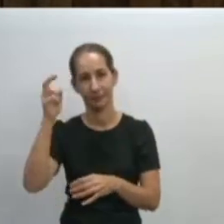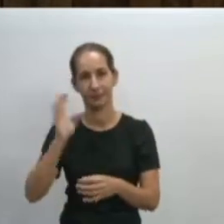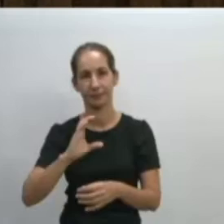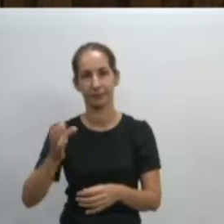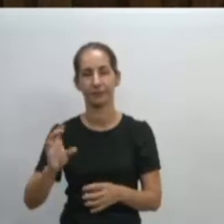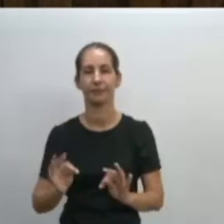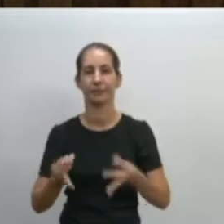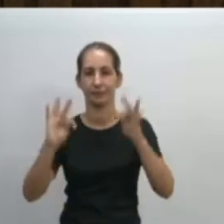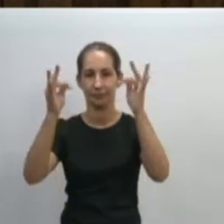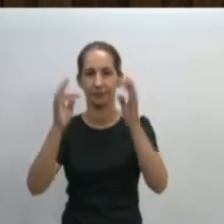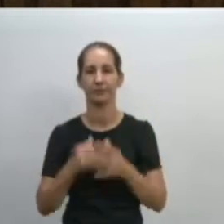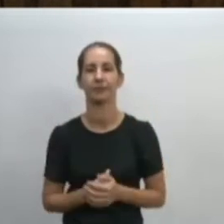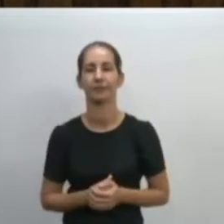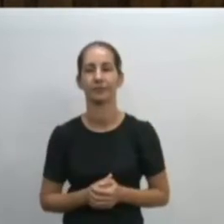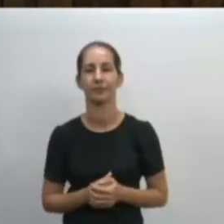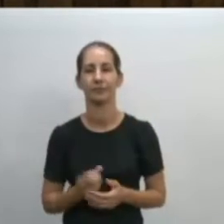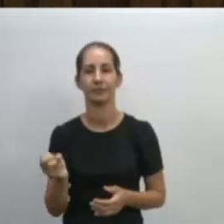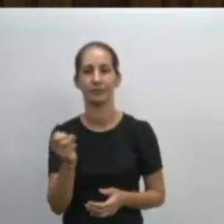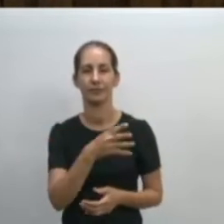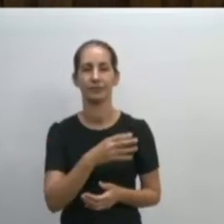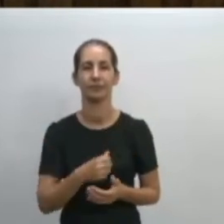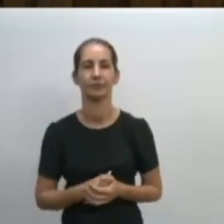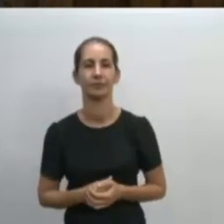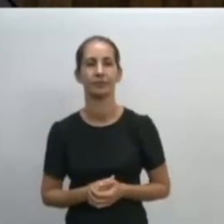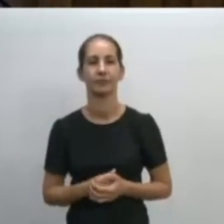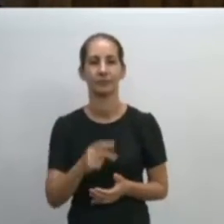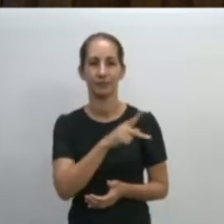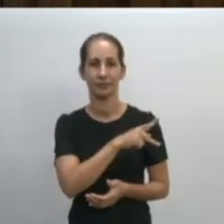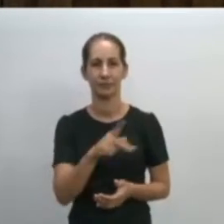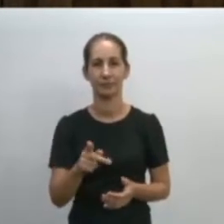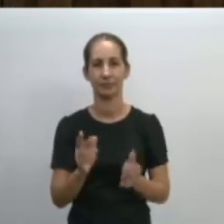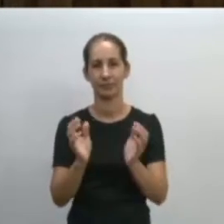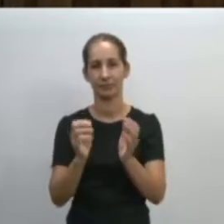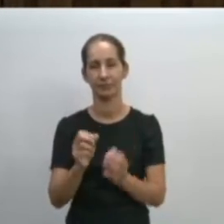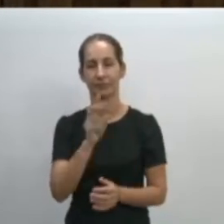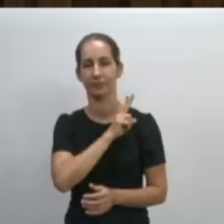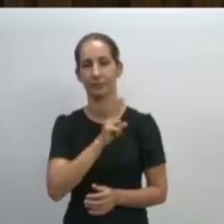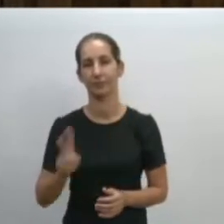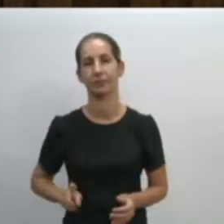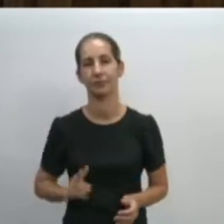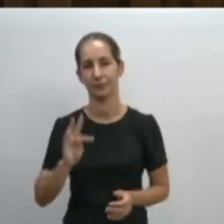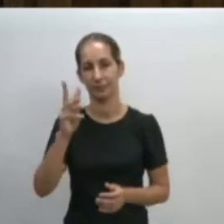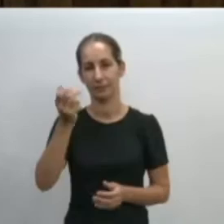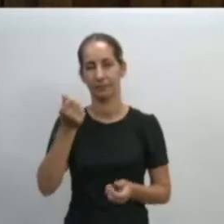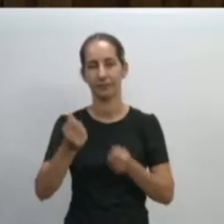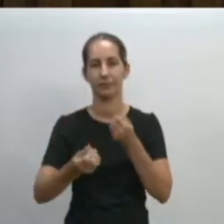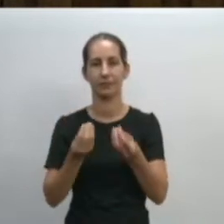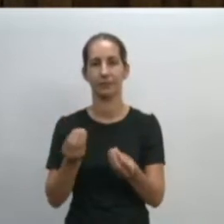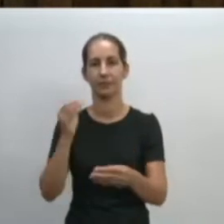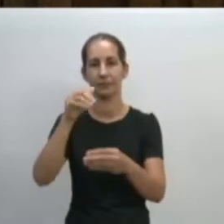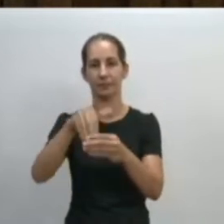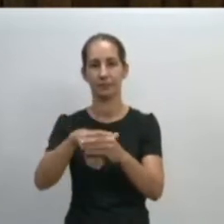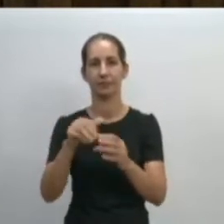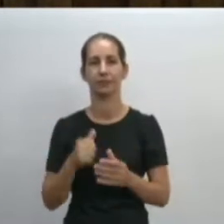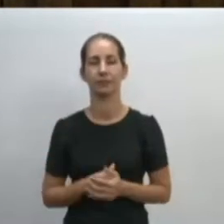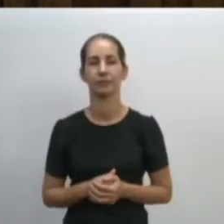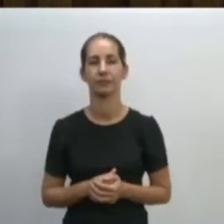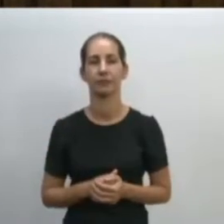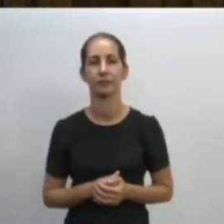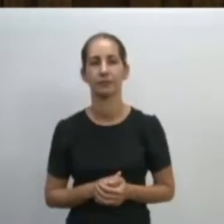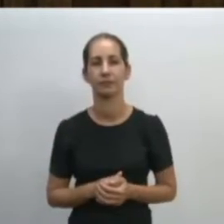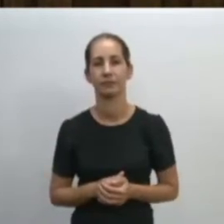e Tecnologia, Inovação. Presidenta vereadora Brisa, como vota Vossa Excelência?